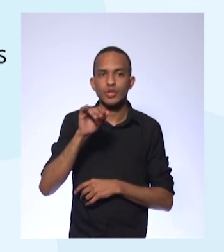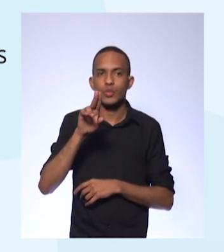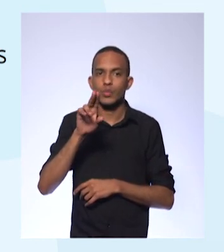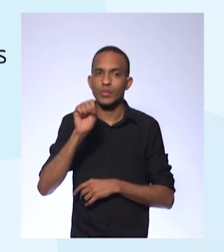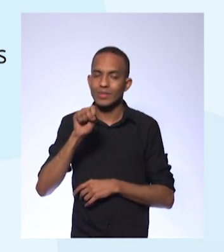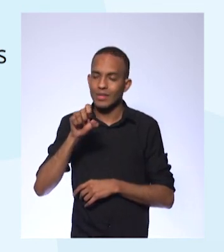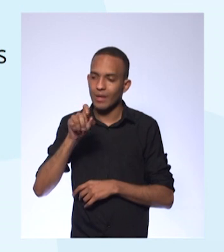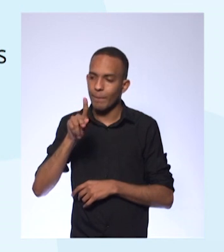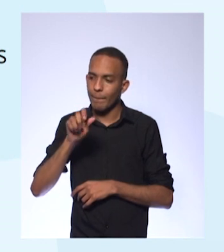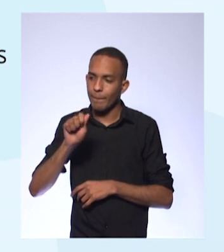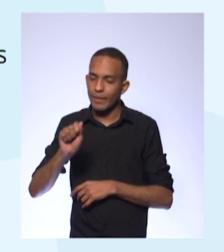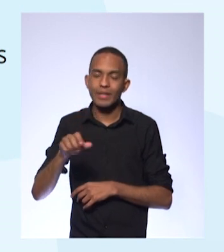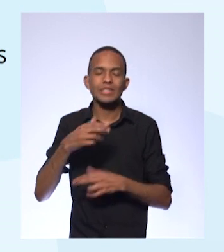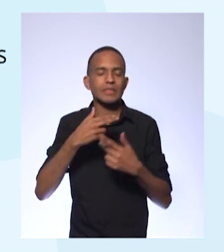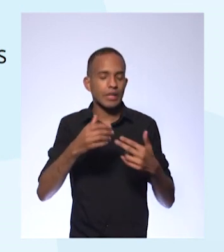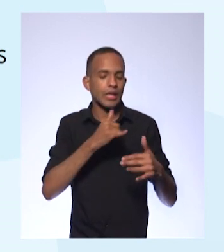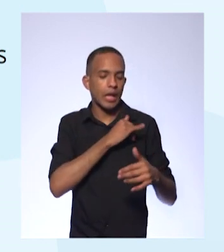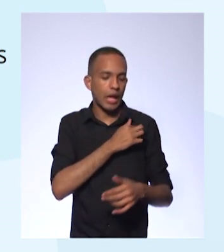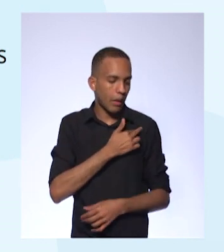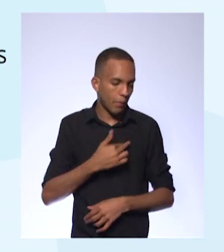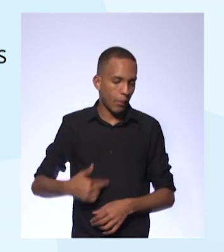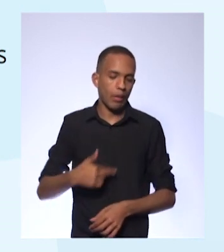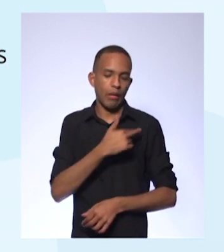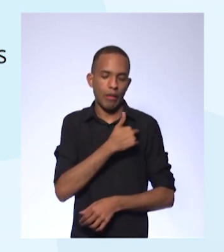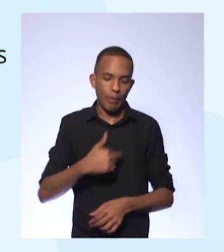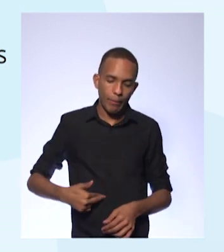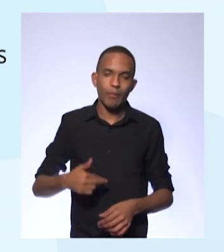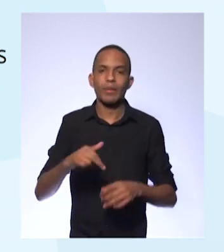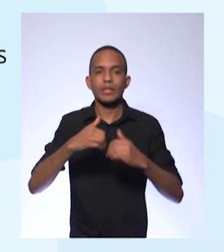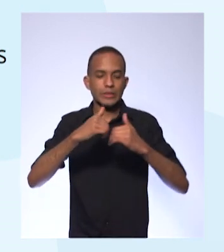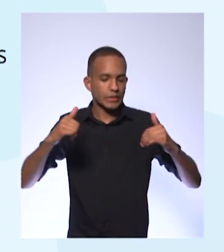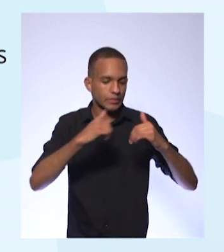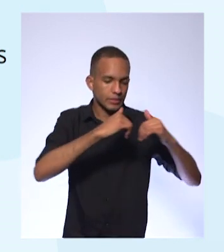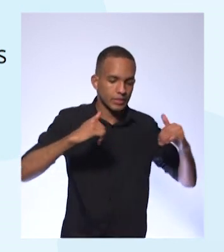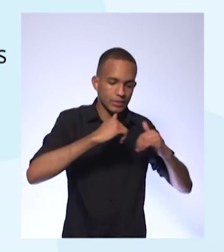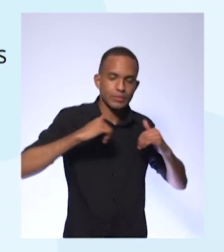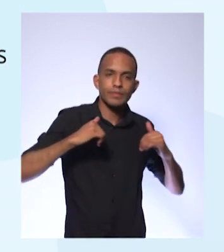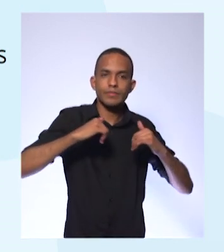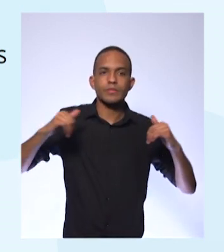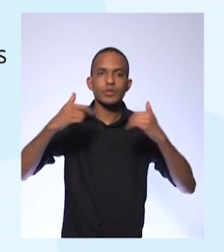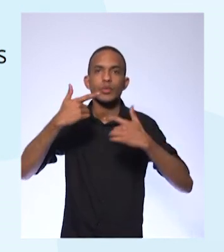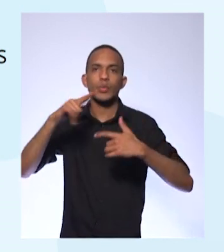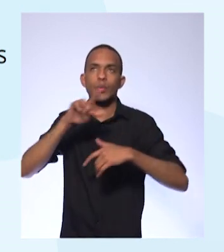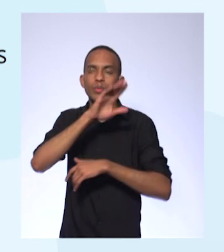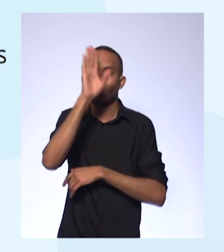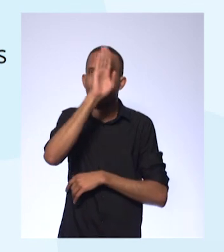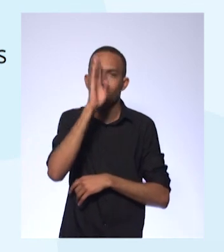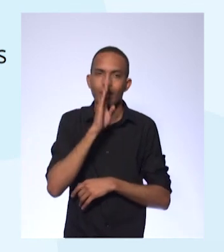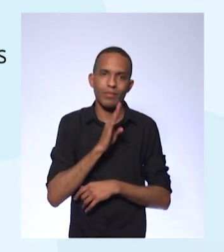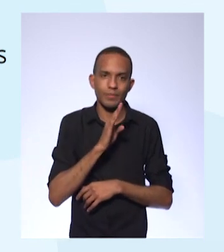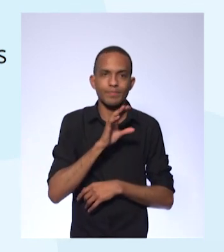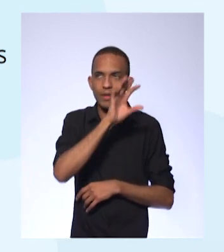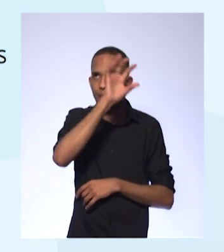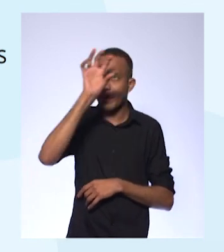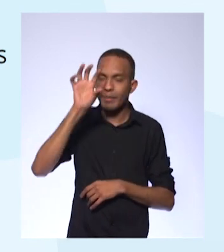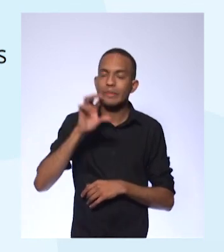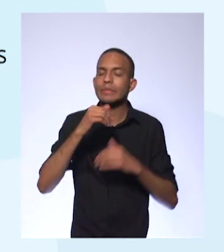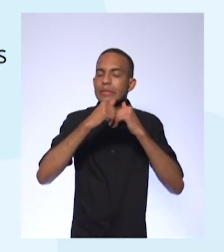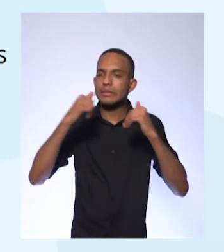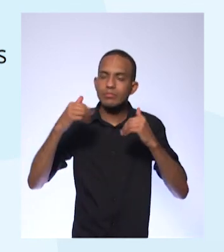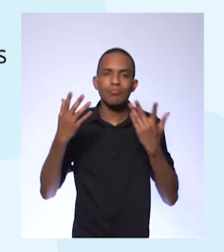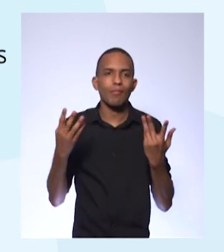repúblicas, e essas repúblicas começam a ter esse caráter separatista, eles se separam aí do restante do Brasil. Qual o resultado?